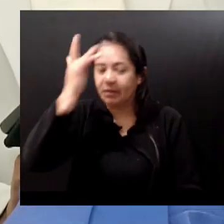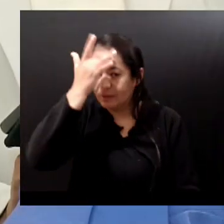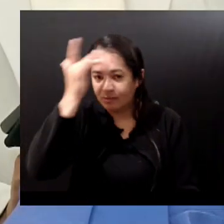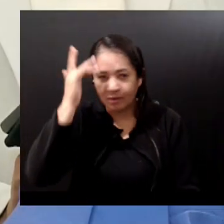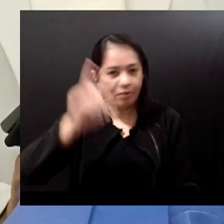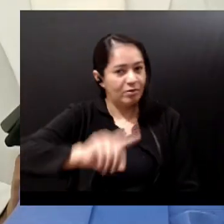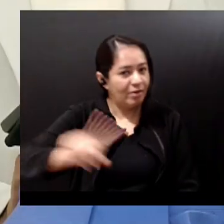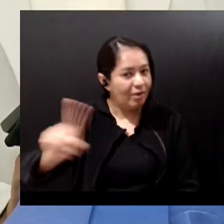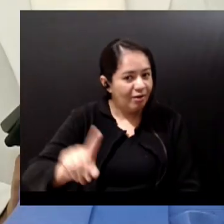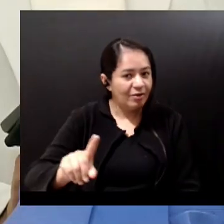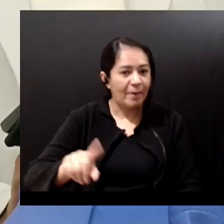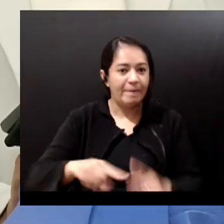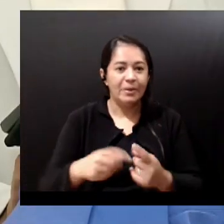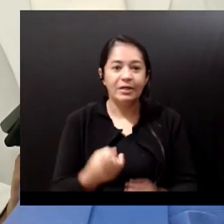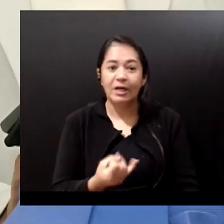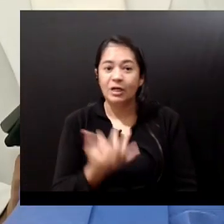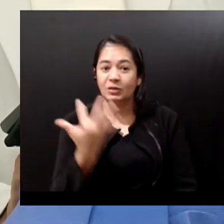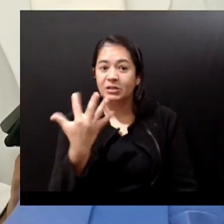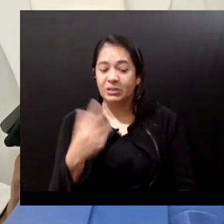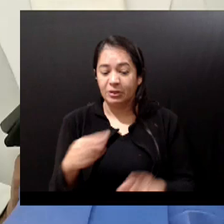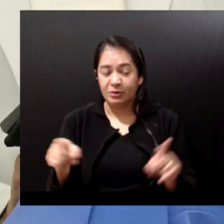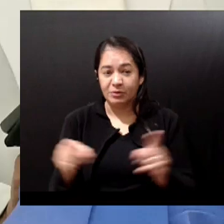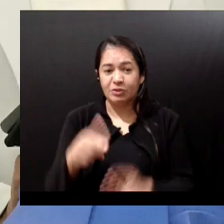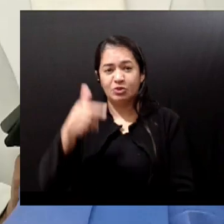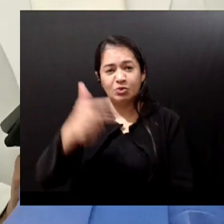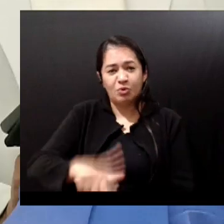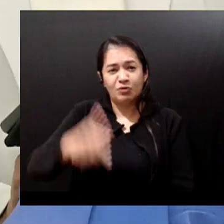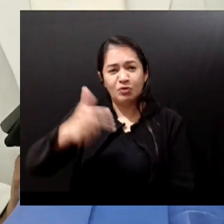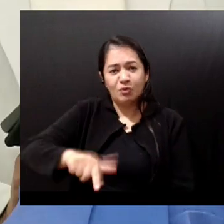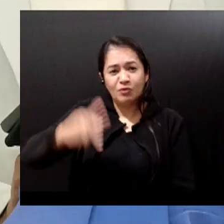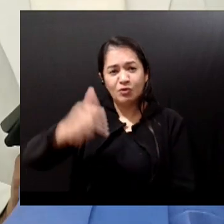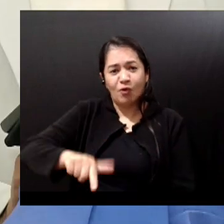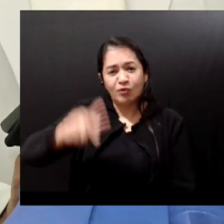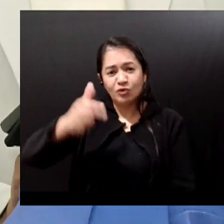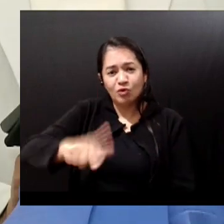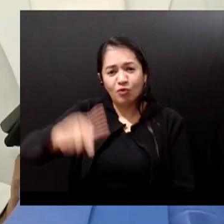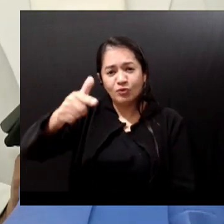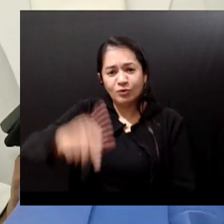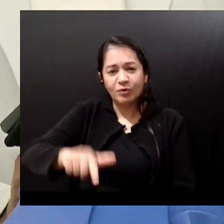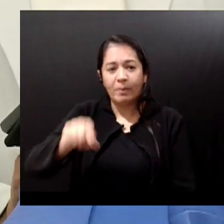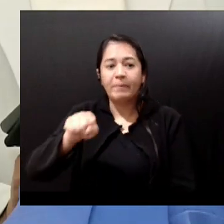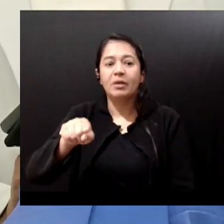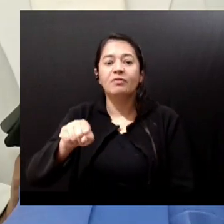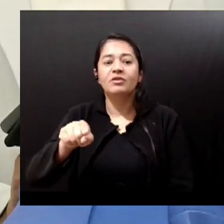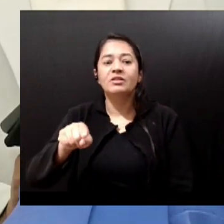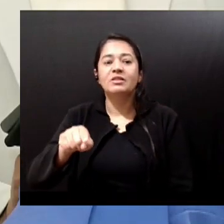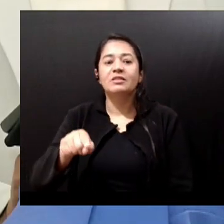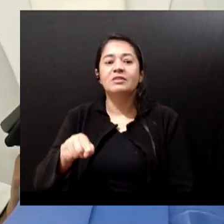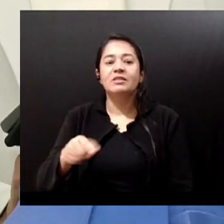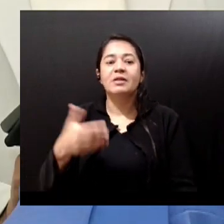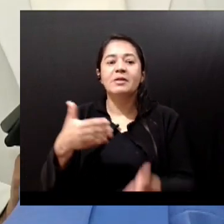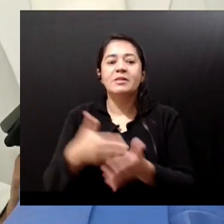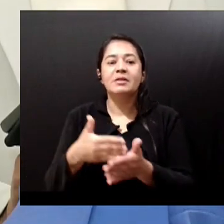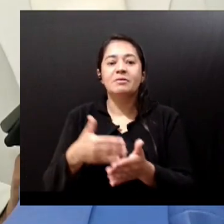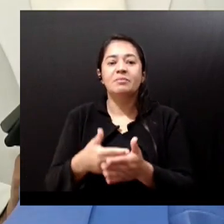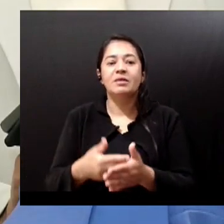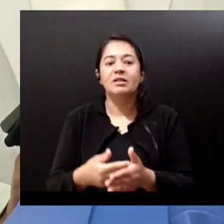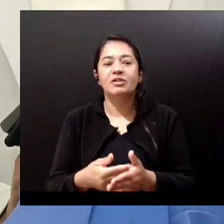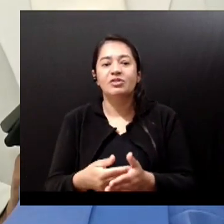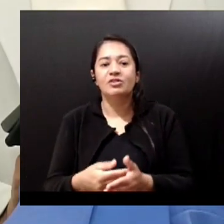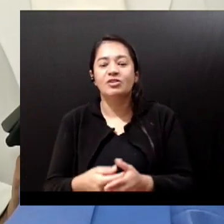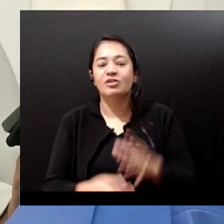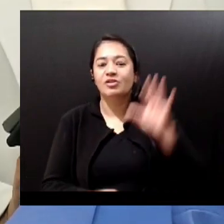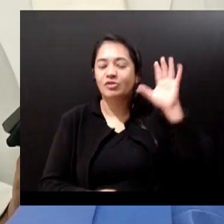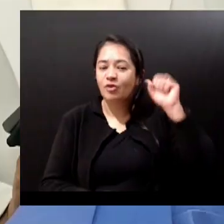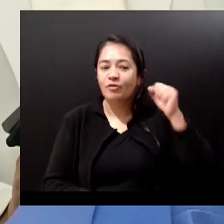da música, né, em repetição, aquela música, é justamente para você se impedir de ouvir aquilo que você precisa ouvir das suas questões. Então é por isso